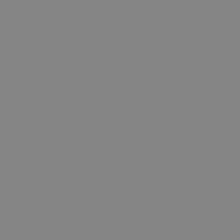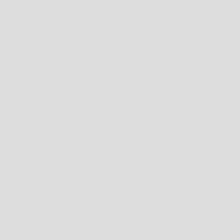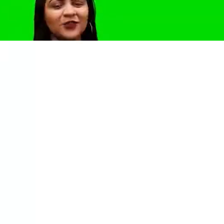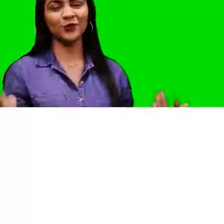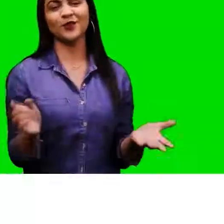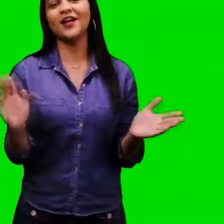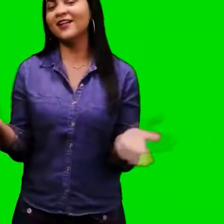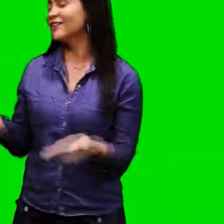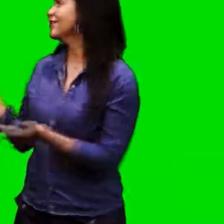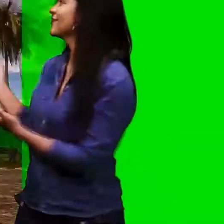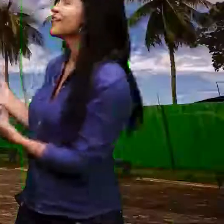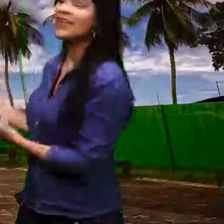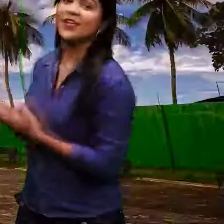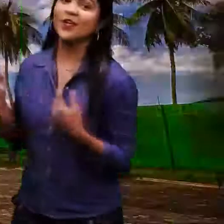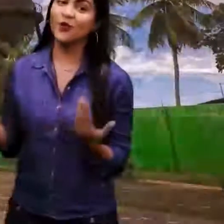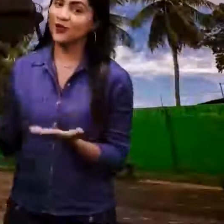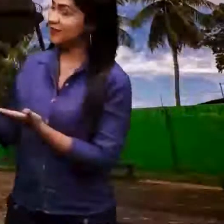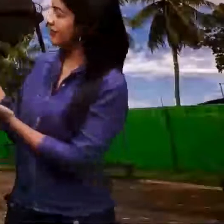Tchau,